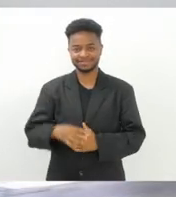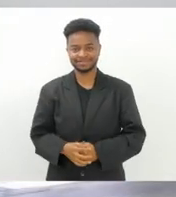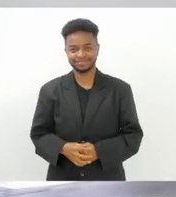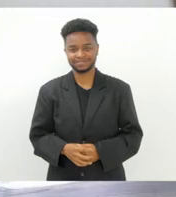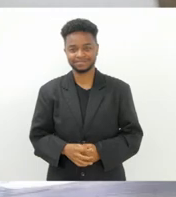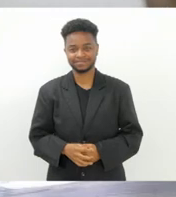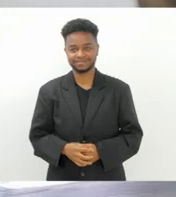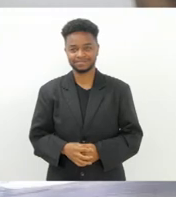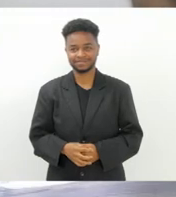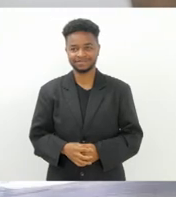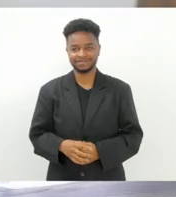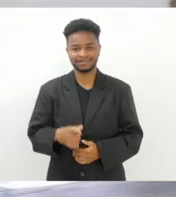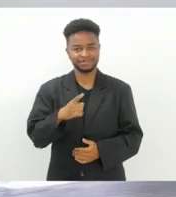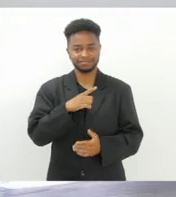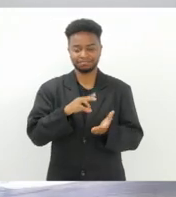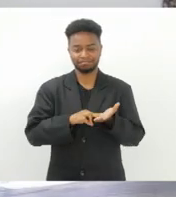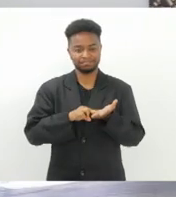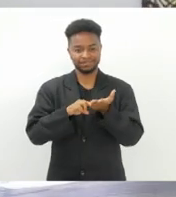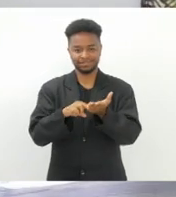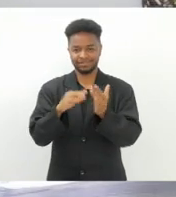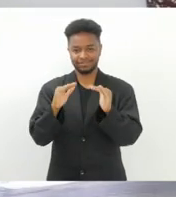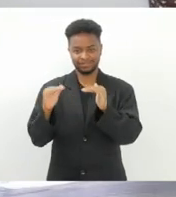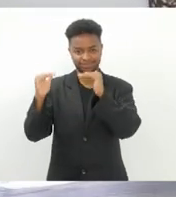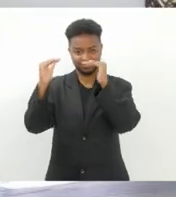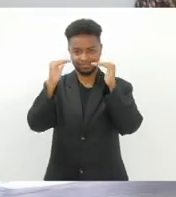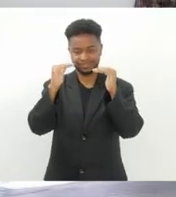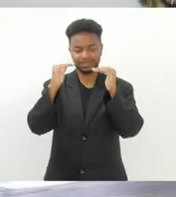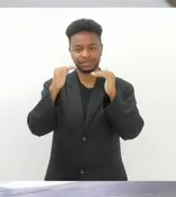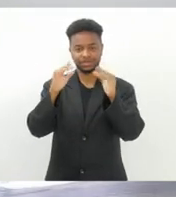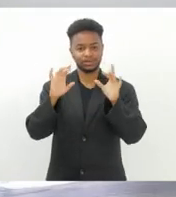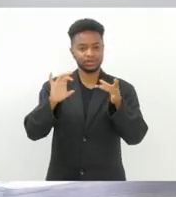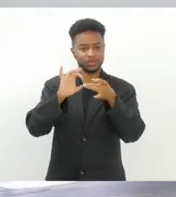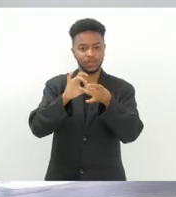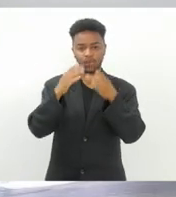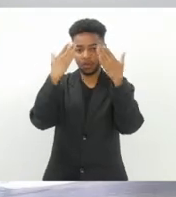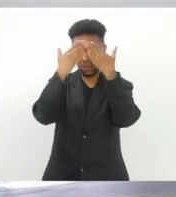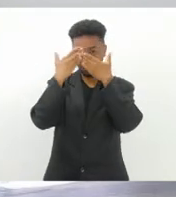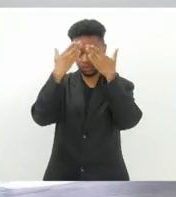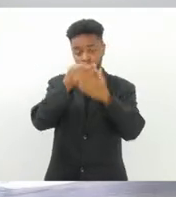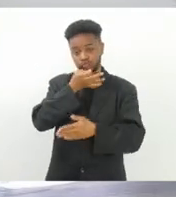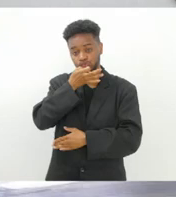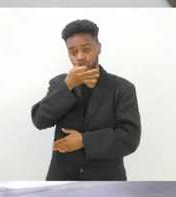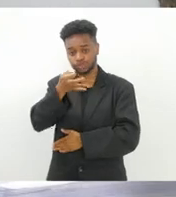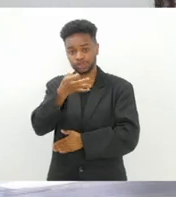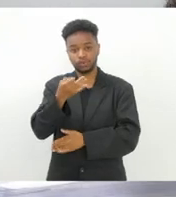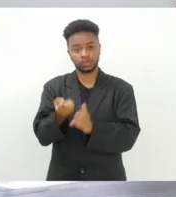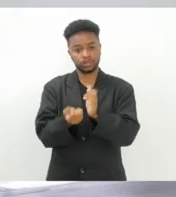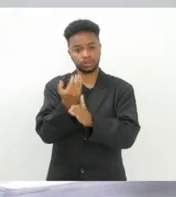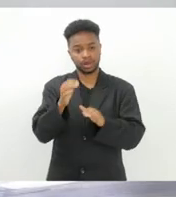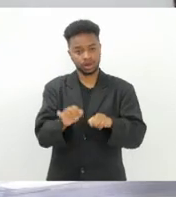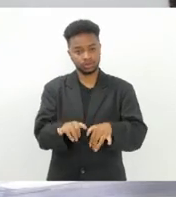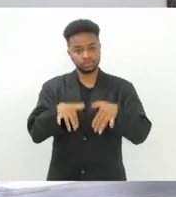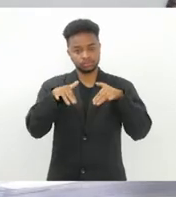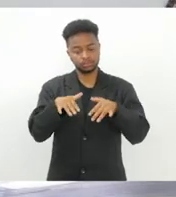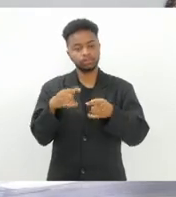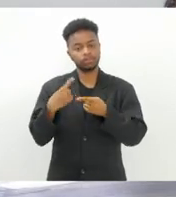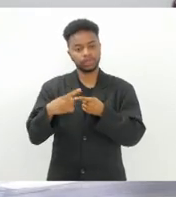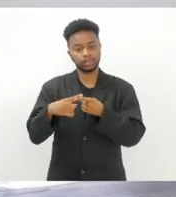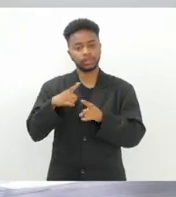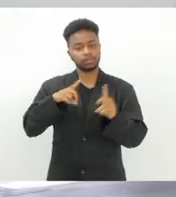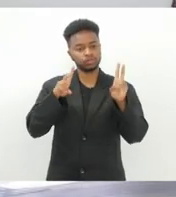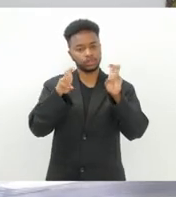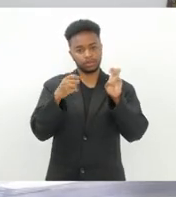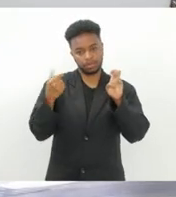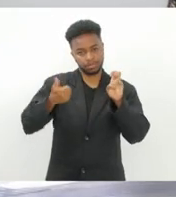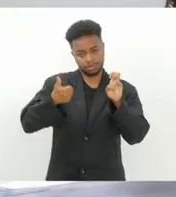da Carta Magna da Umbanda a sugestão dessa audiência pública, né, para discutir. Inicialmente era um tema e